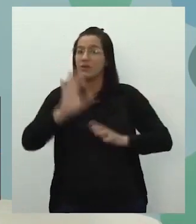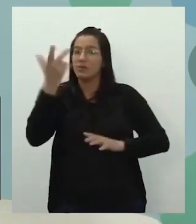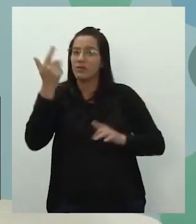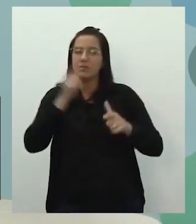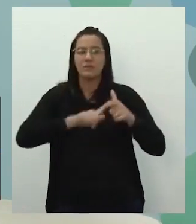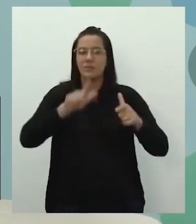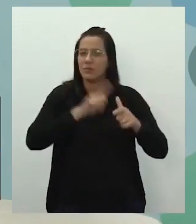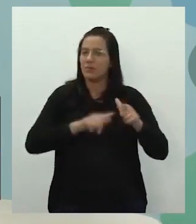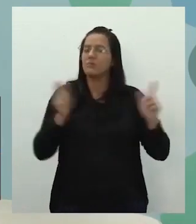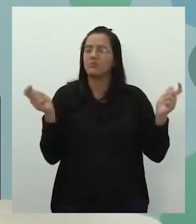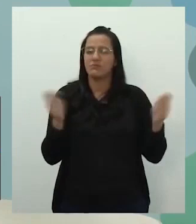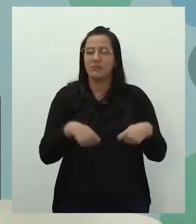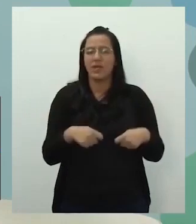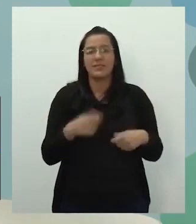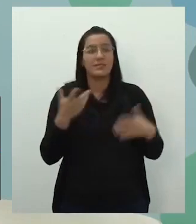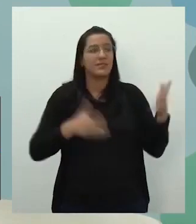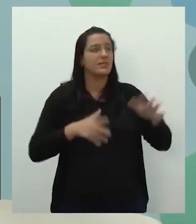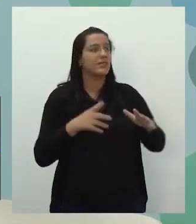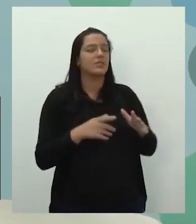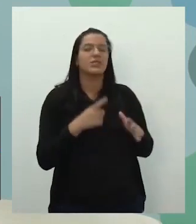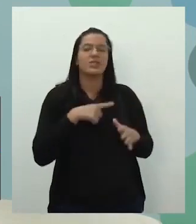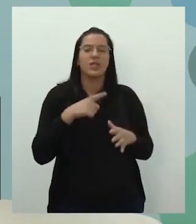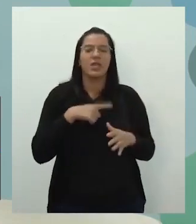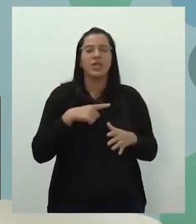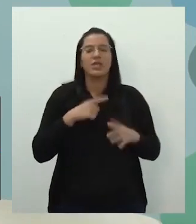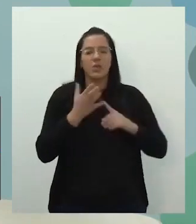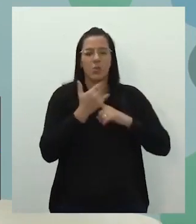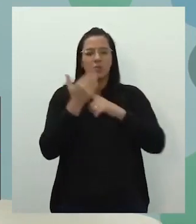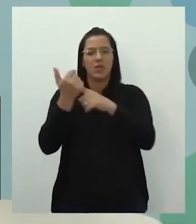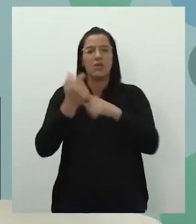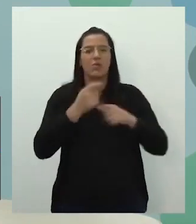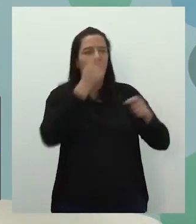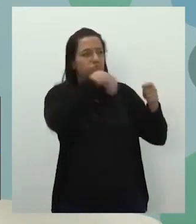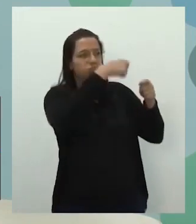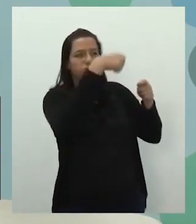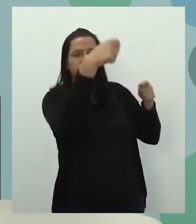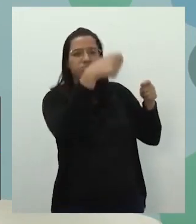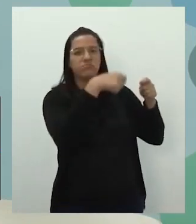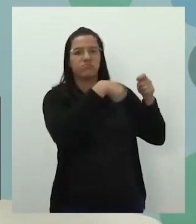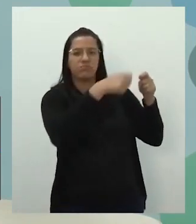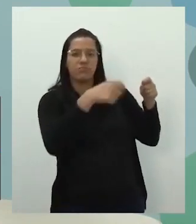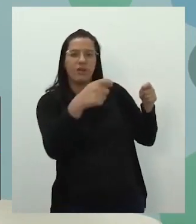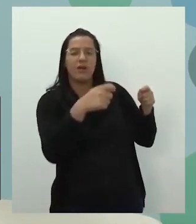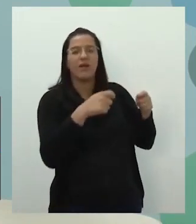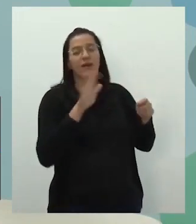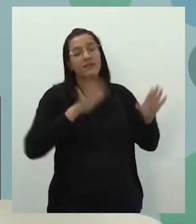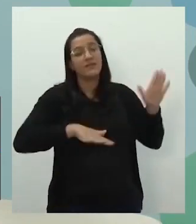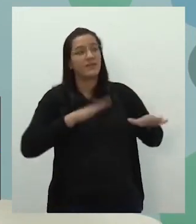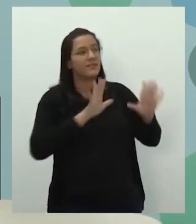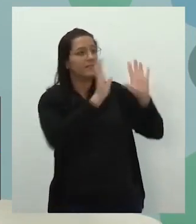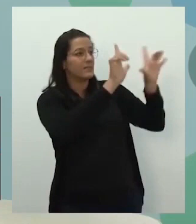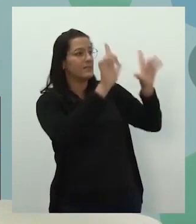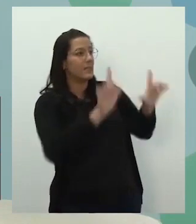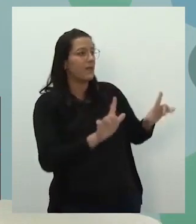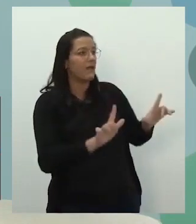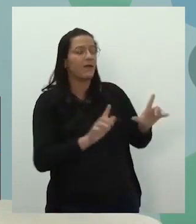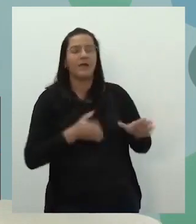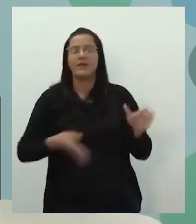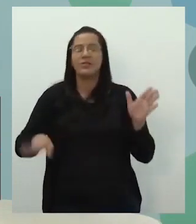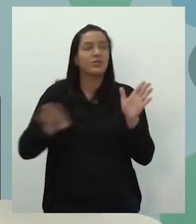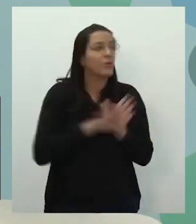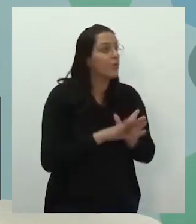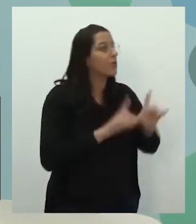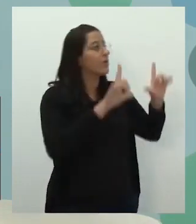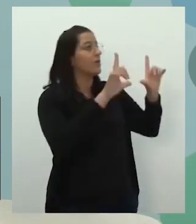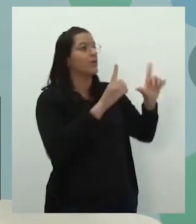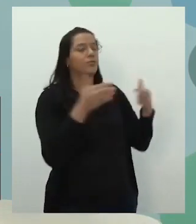professor Fábio falou. Então, a gente vai mexer lá na lousa digital, a gente programa a nossa aula, a gente já deixa tudo montadinho, e na hora que a gente vai usar a lousa, simplesmente